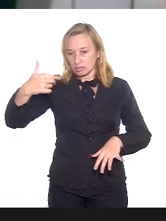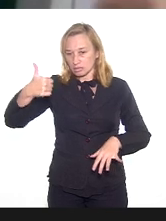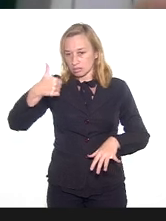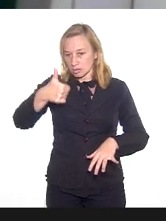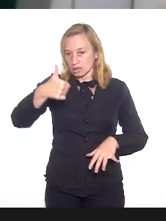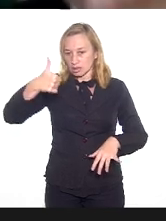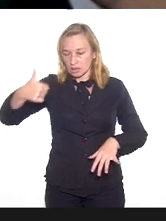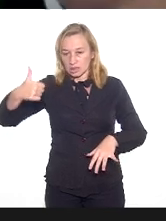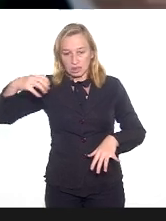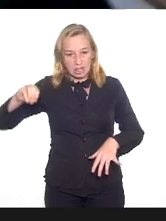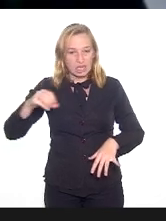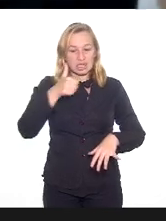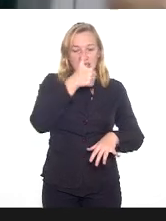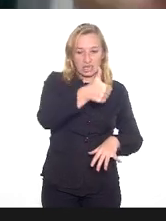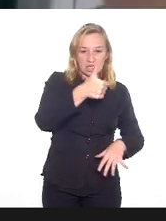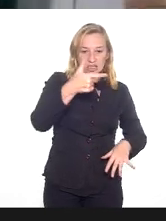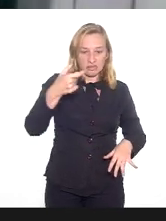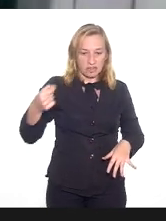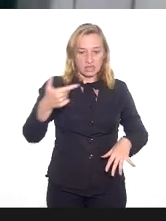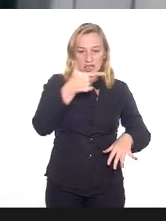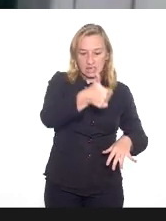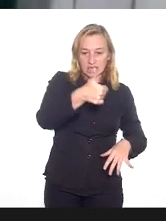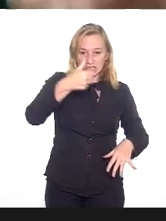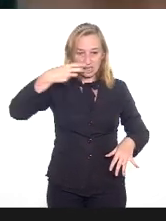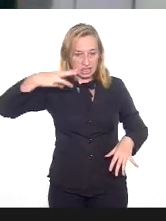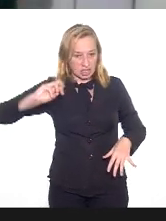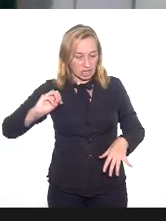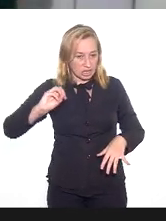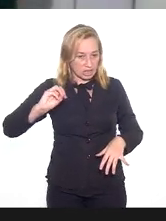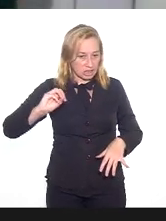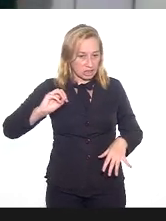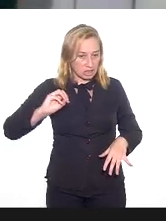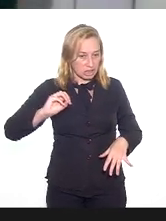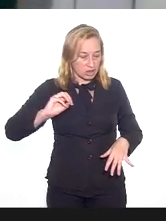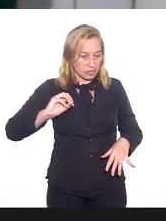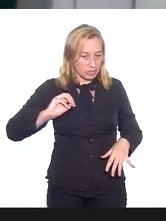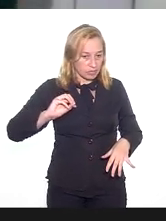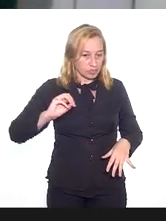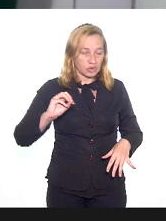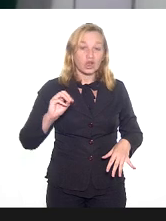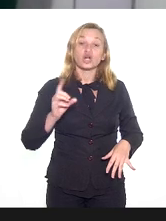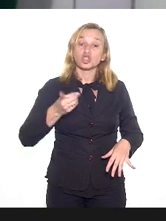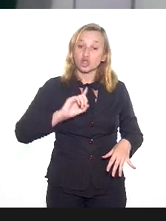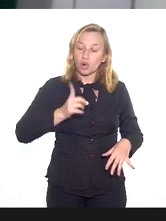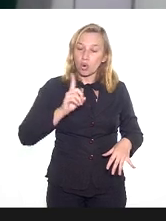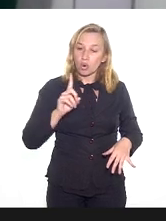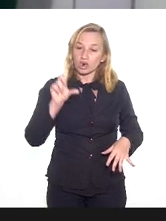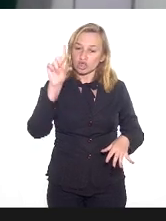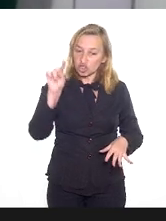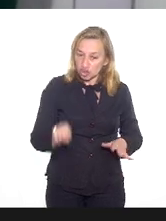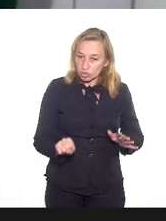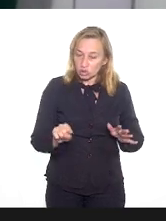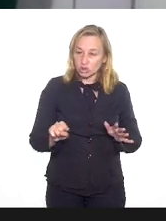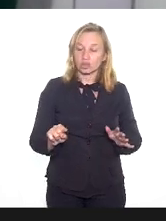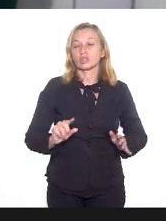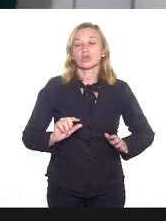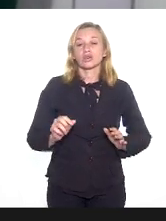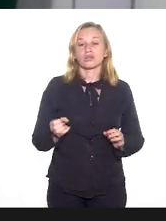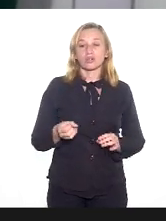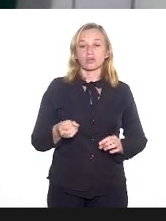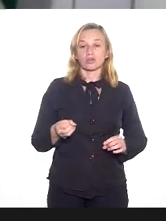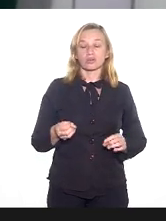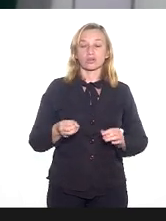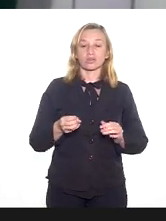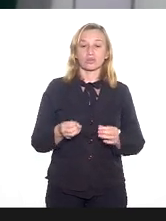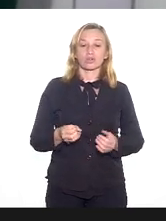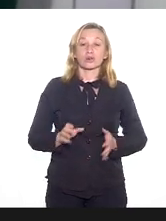para cerca de 30, chegou um momento que chegou a bater 28 dólares, um momento mais crítico, né? Evidentemente que isso trouxe repercussões para as